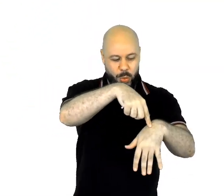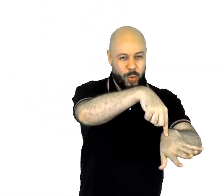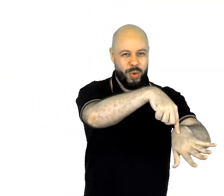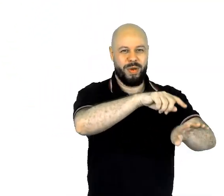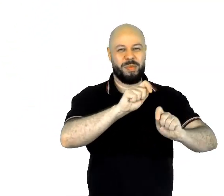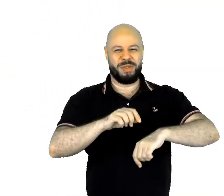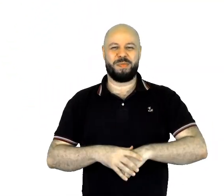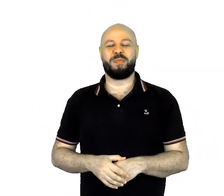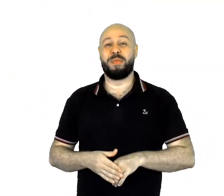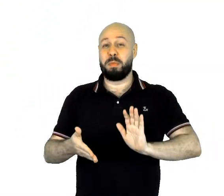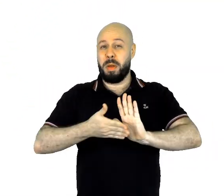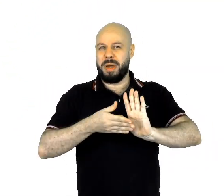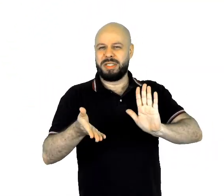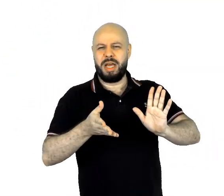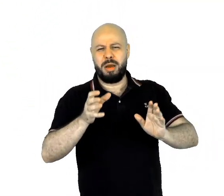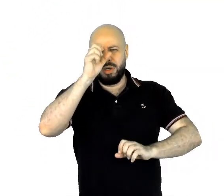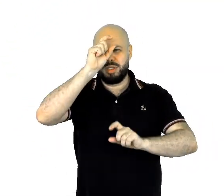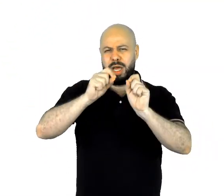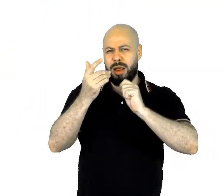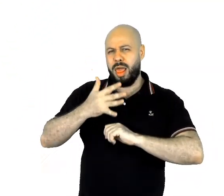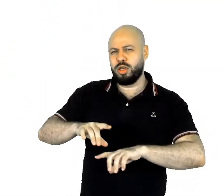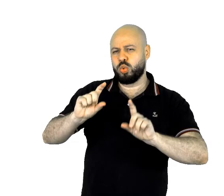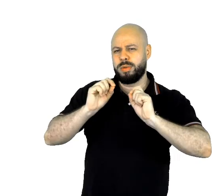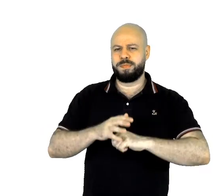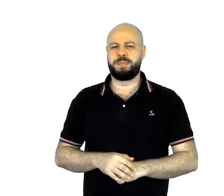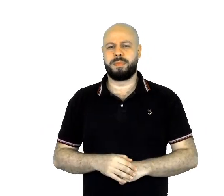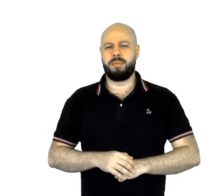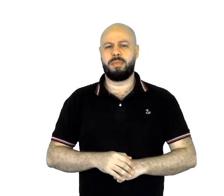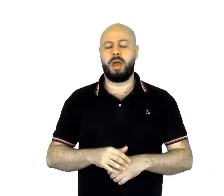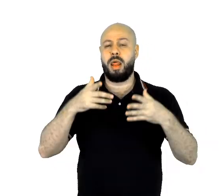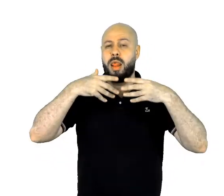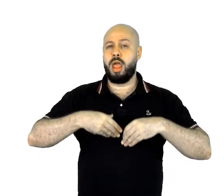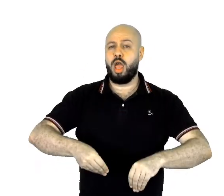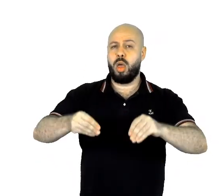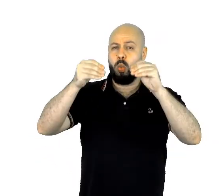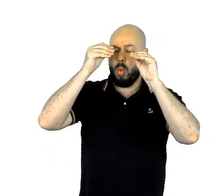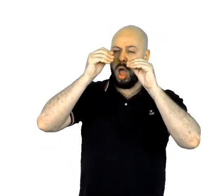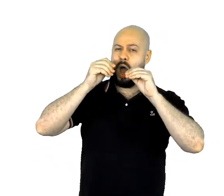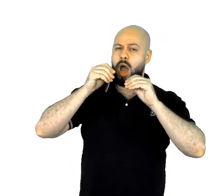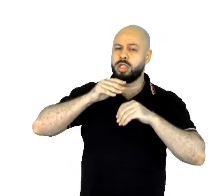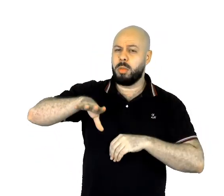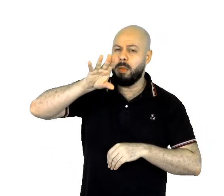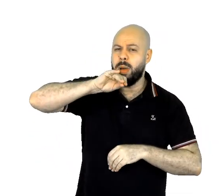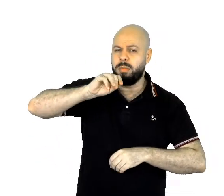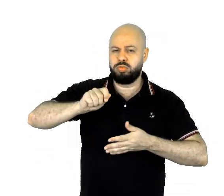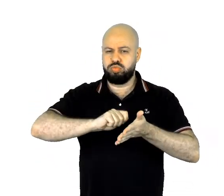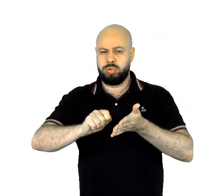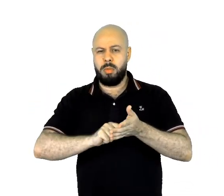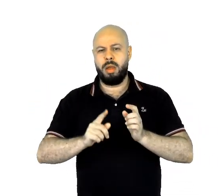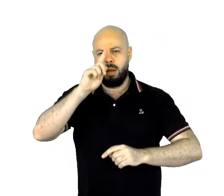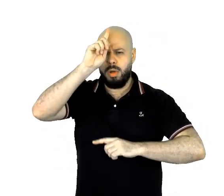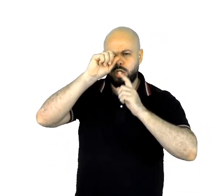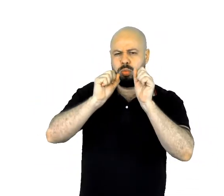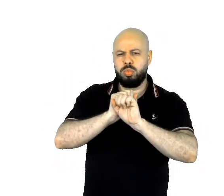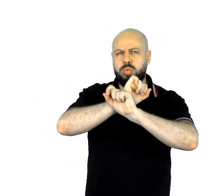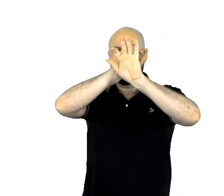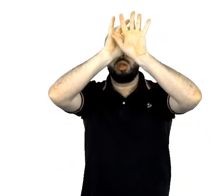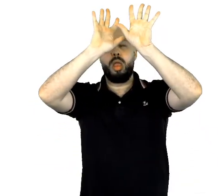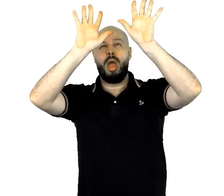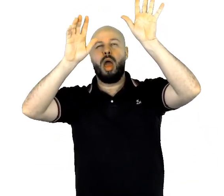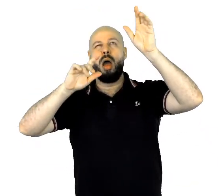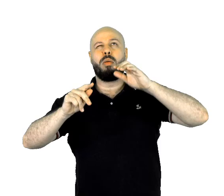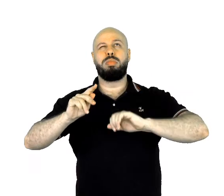proporcionarão à criança aprendizagens como desenvolver a linguagem oral e escrita, desenvolver a imaginação, a criatividade e a